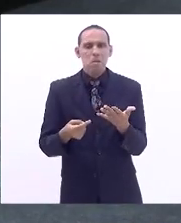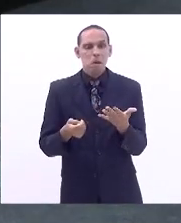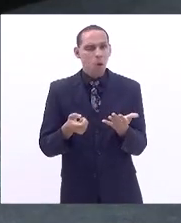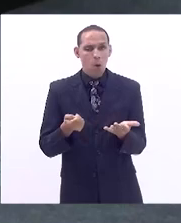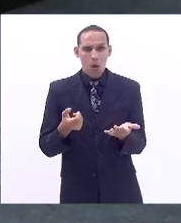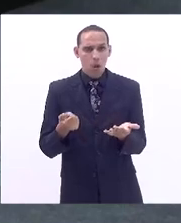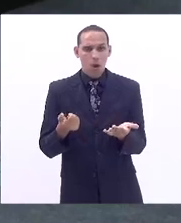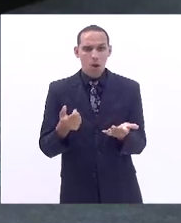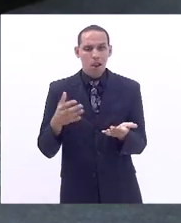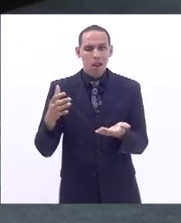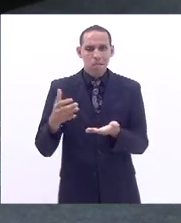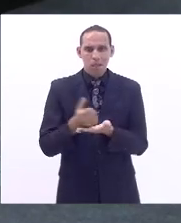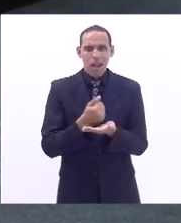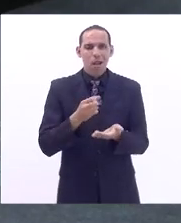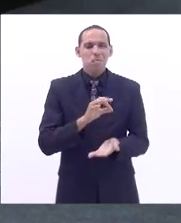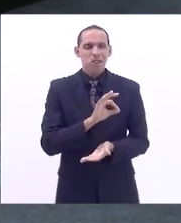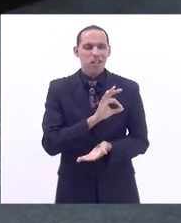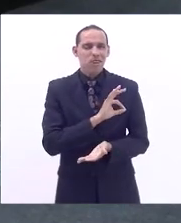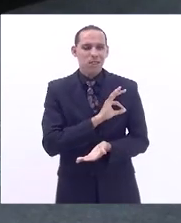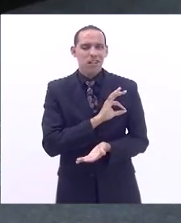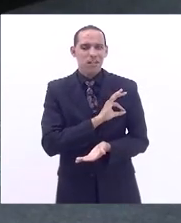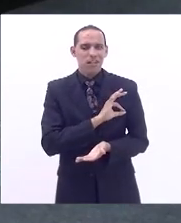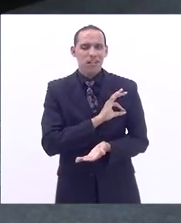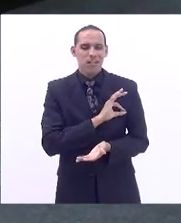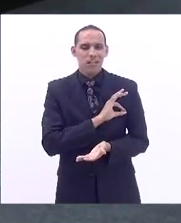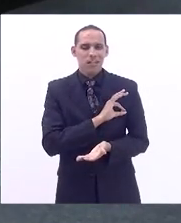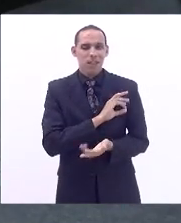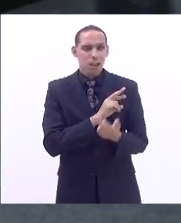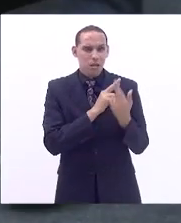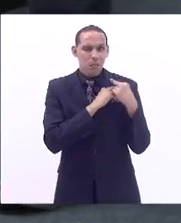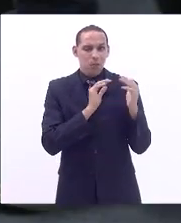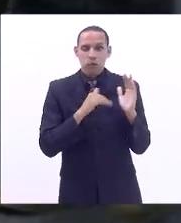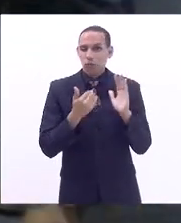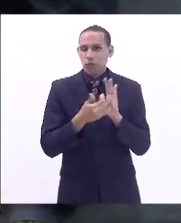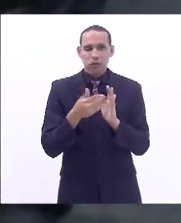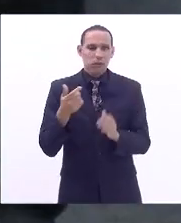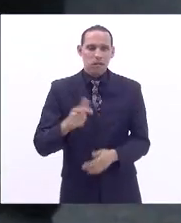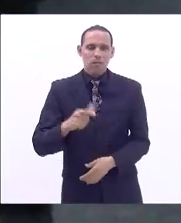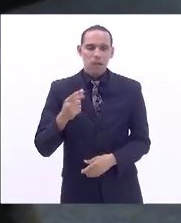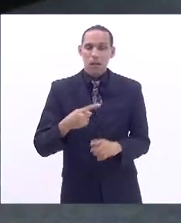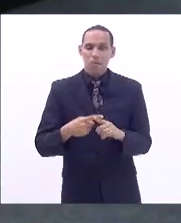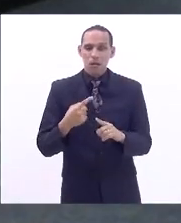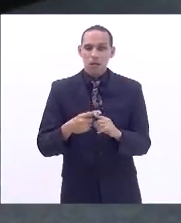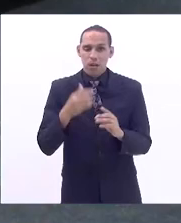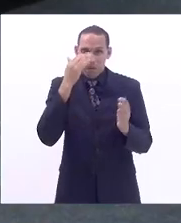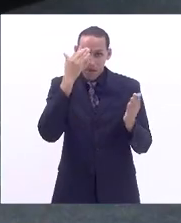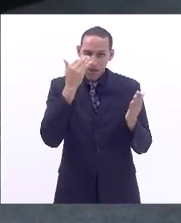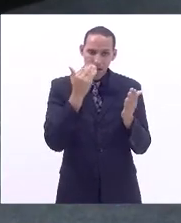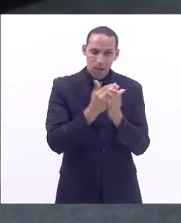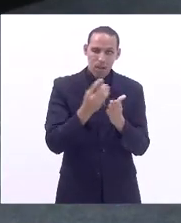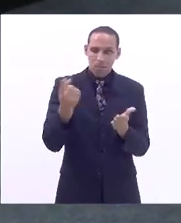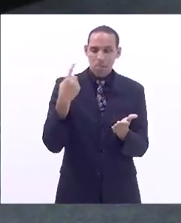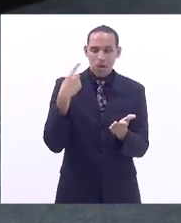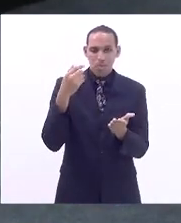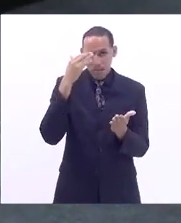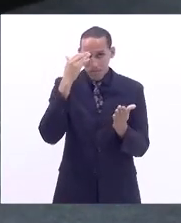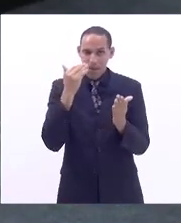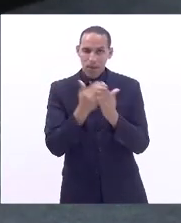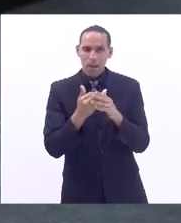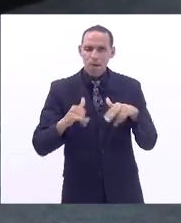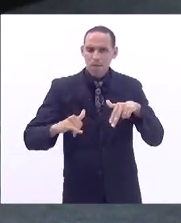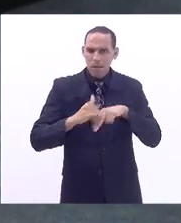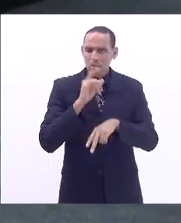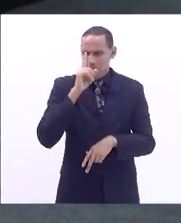e em que os policiais não tem toda essa responsabilidade porque eles cumprir a sua tarefa a partir daquilo que a vítima